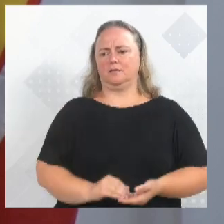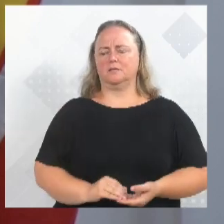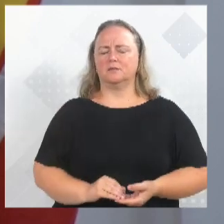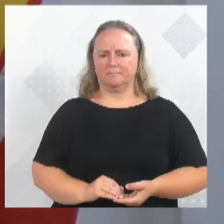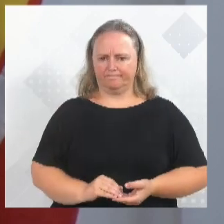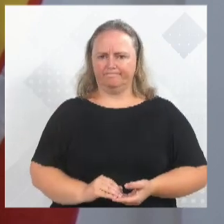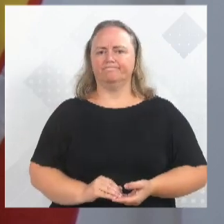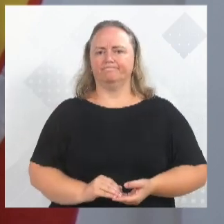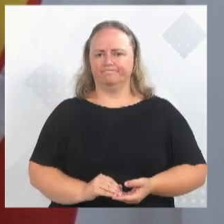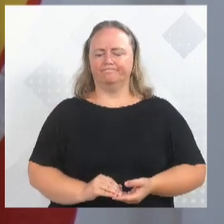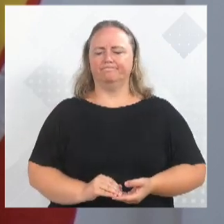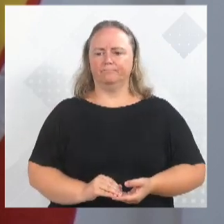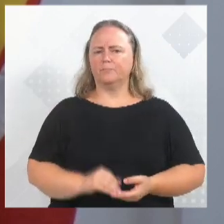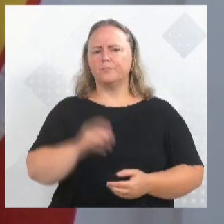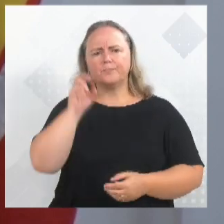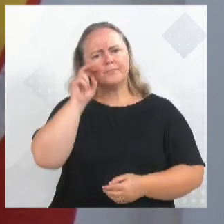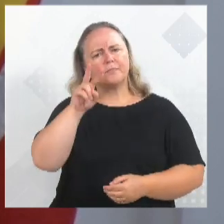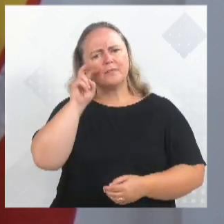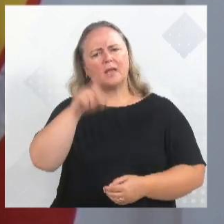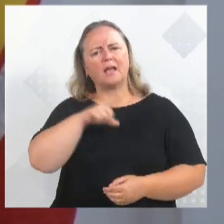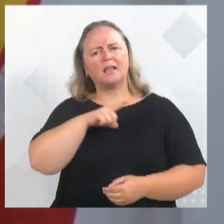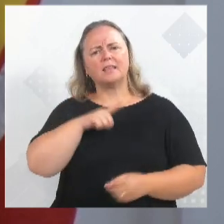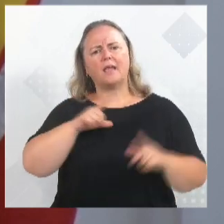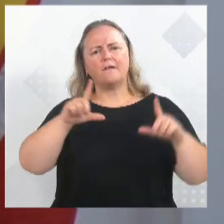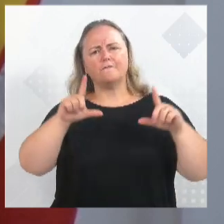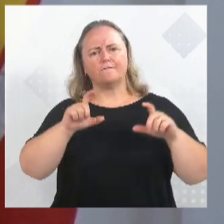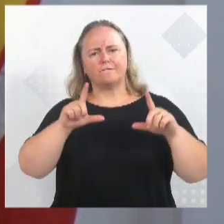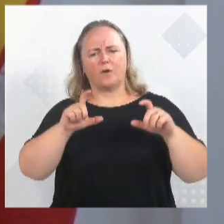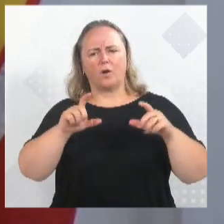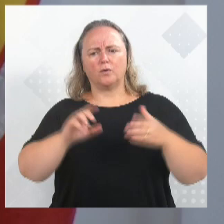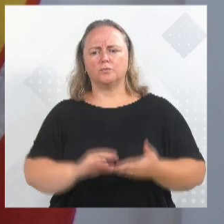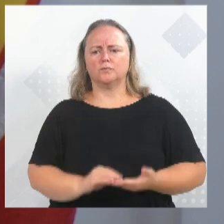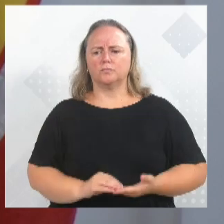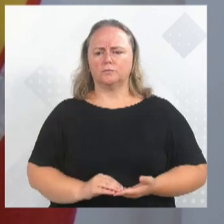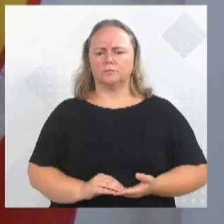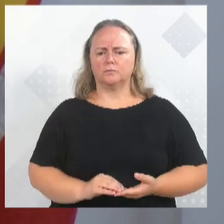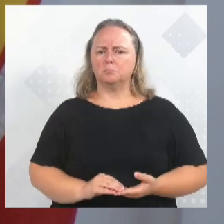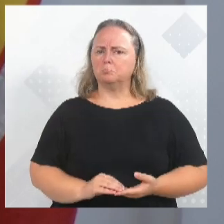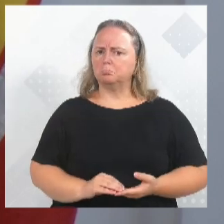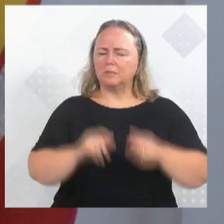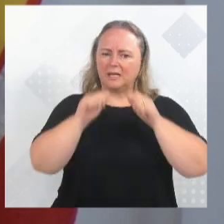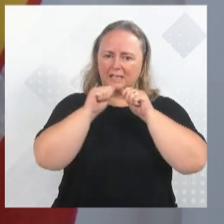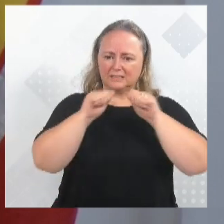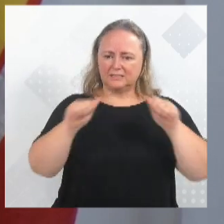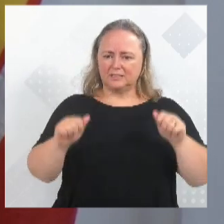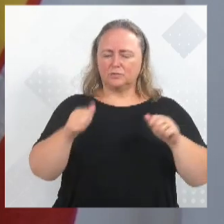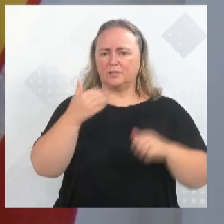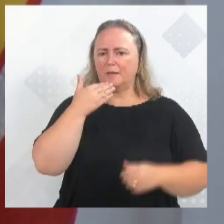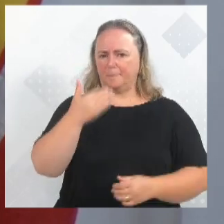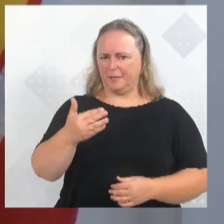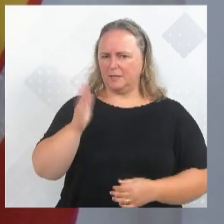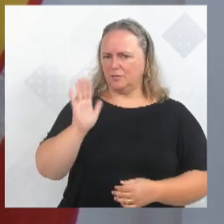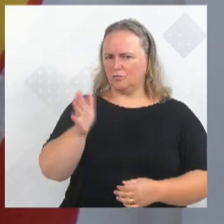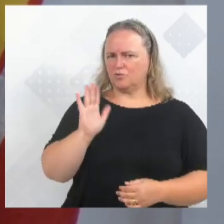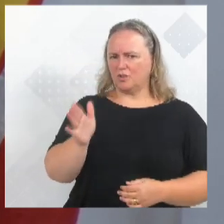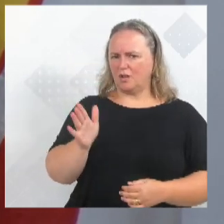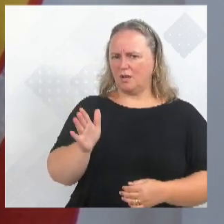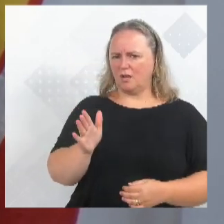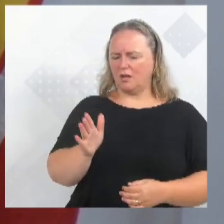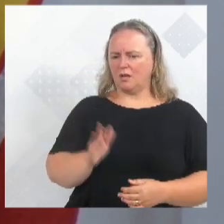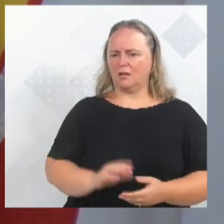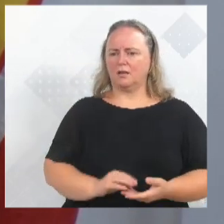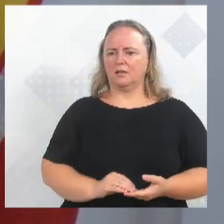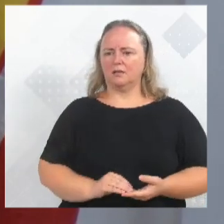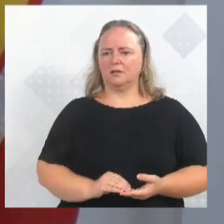de vários Entulhos não sei se se a nossa Assessoria colocou aqui para eu queria até mostrar